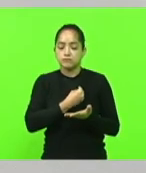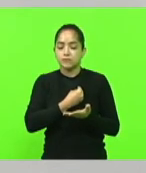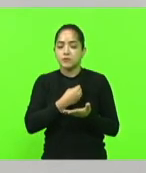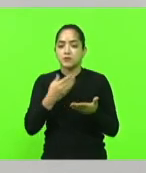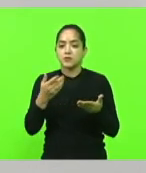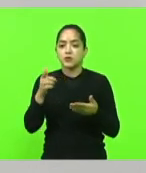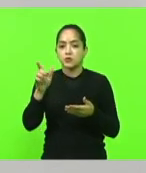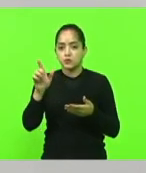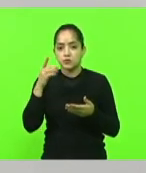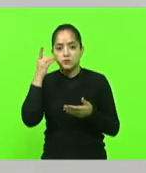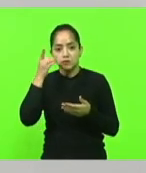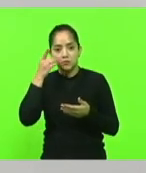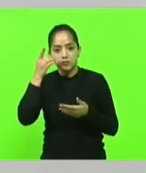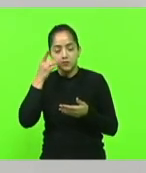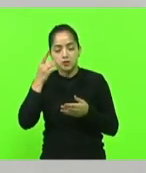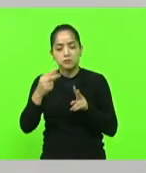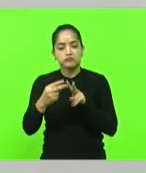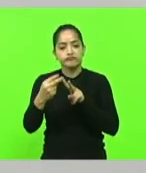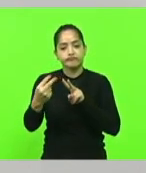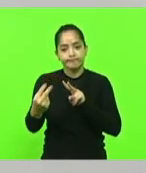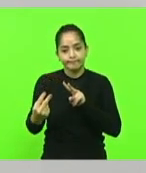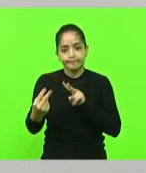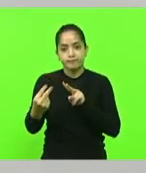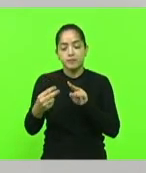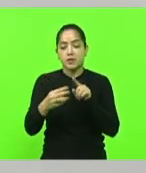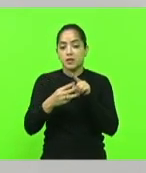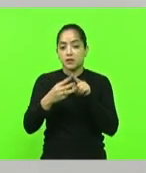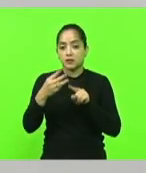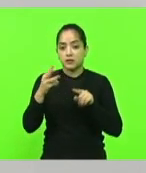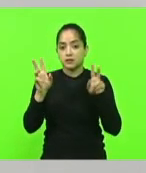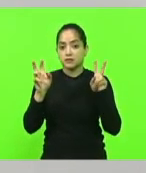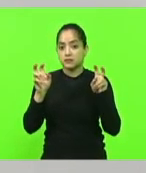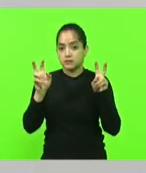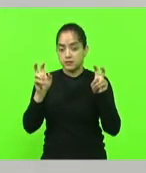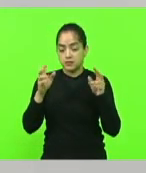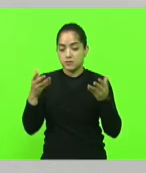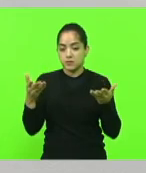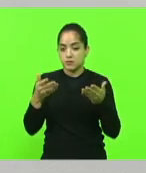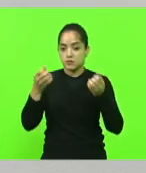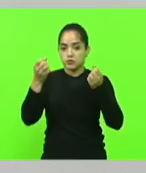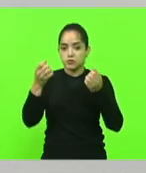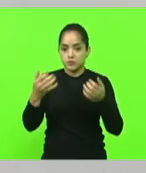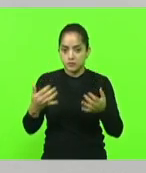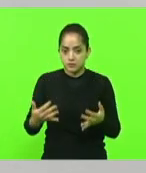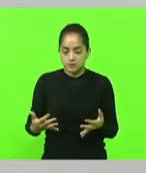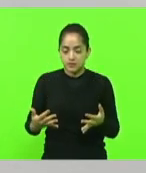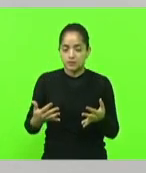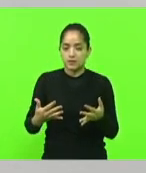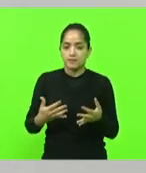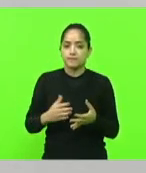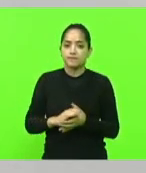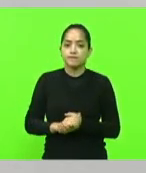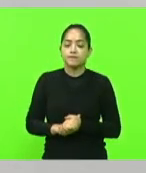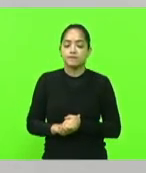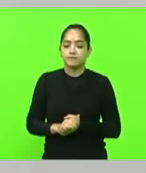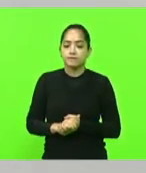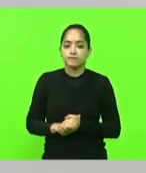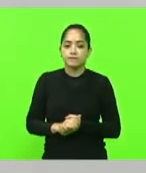de forma remota, eu tenho três assuntos que preciso abordar Neste dia, senhor